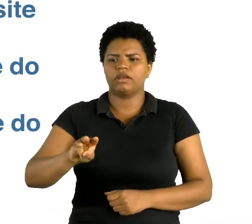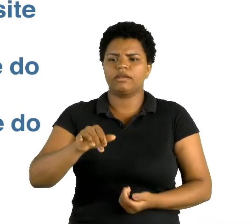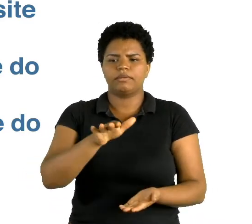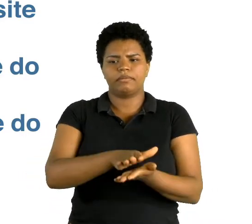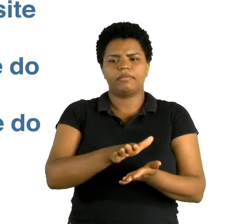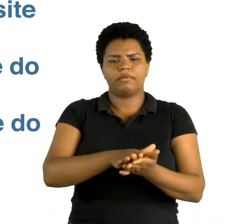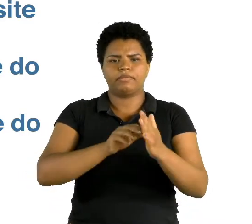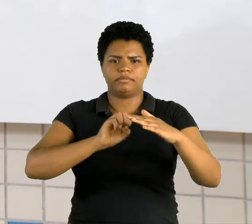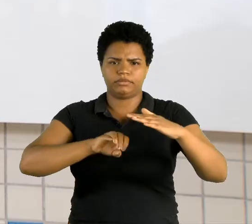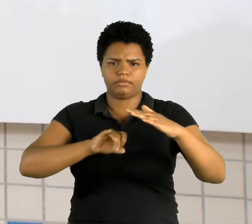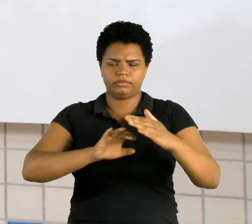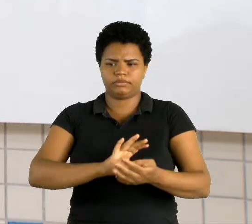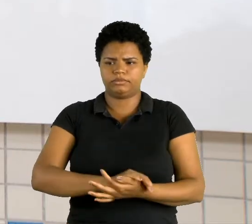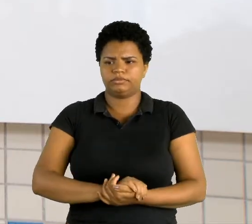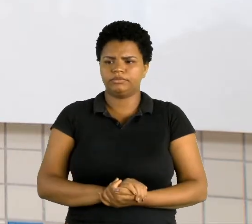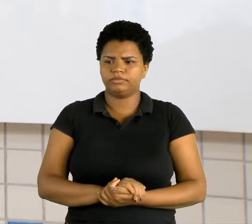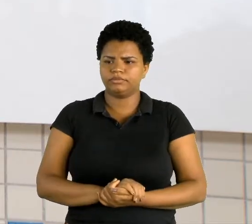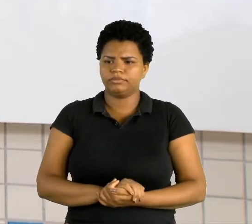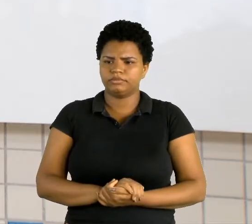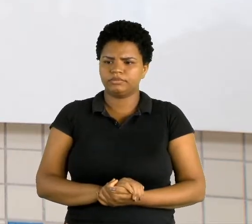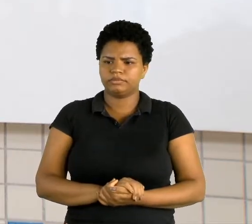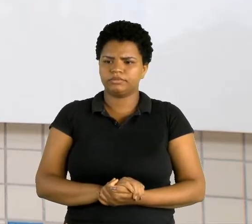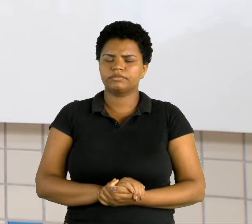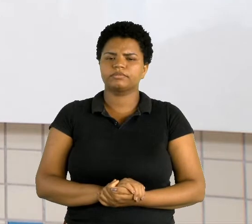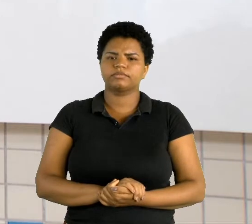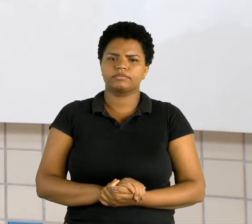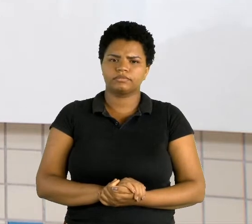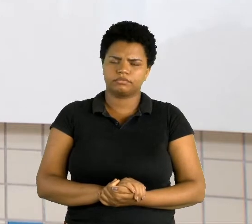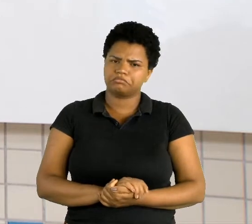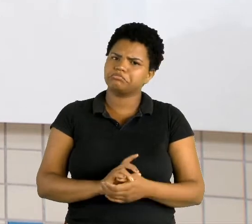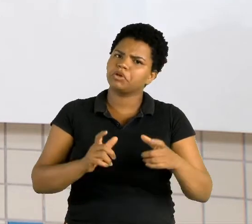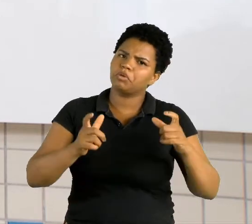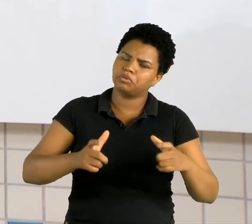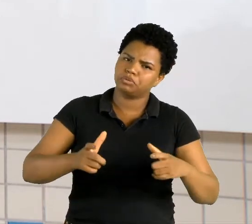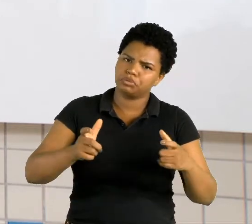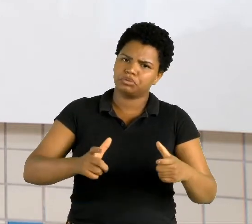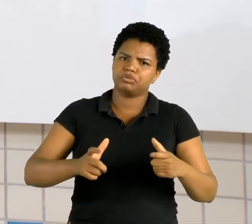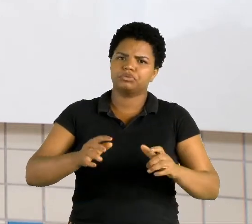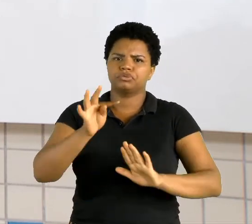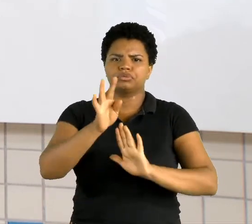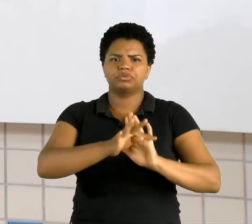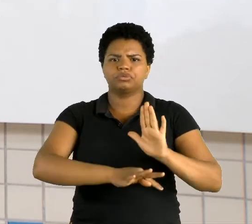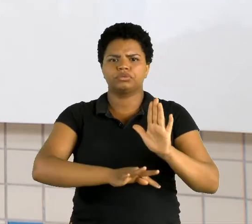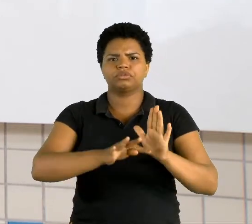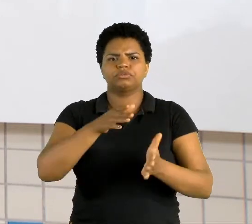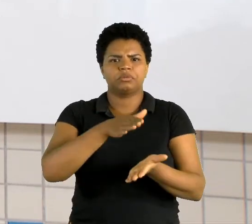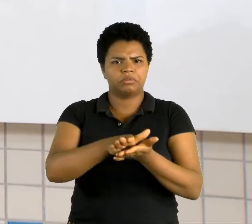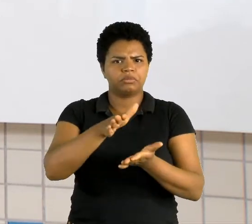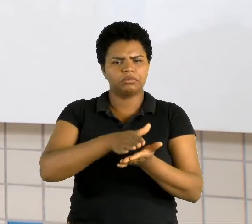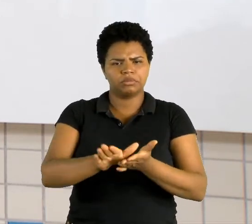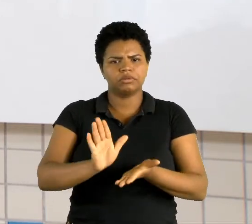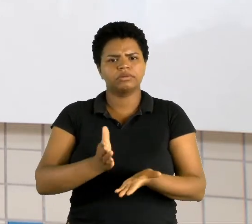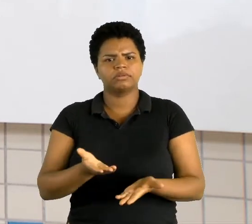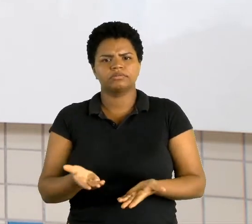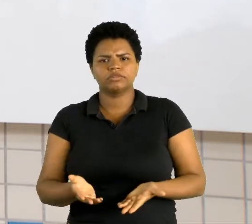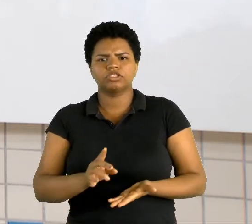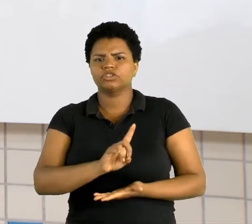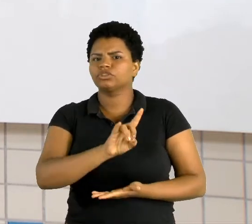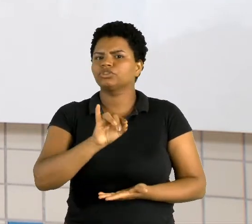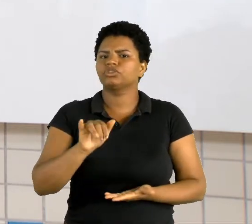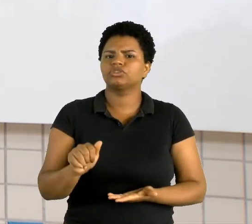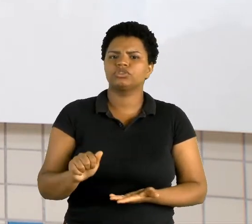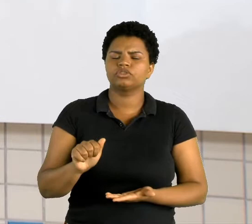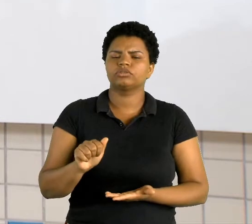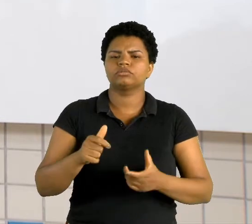Homeschool. Aí, onde será que esse texto foi publicado? A data